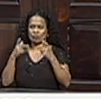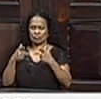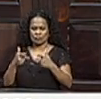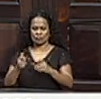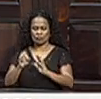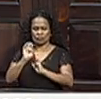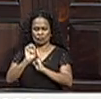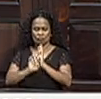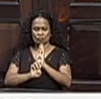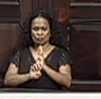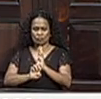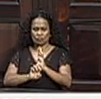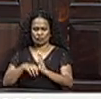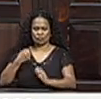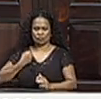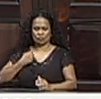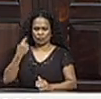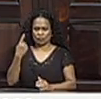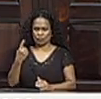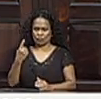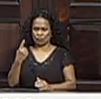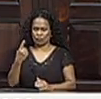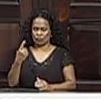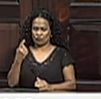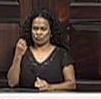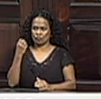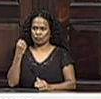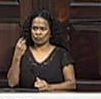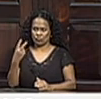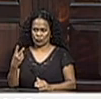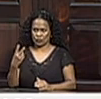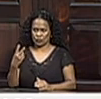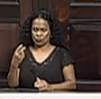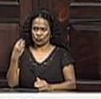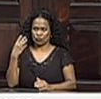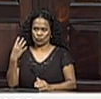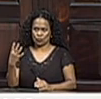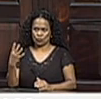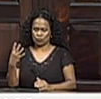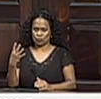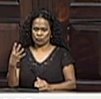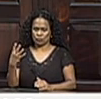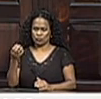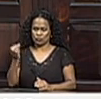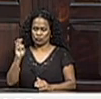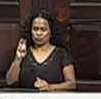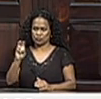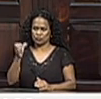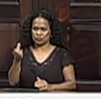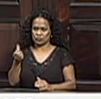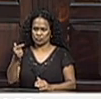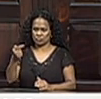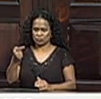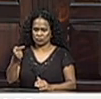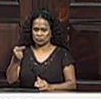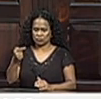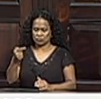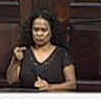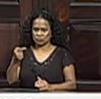emendas números 1, 2, 4, 5, 6,